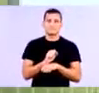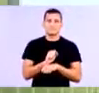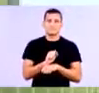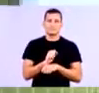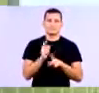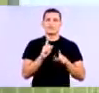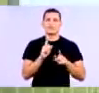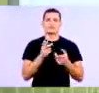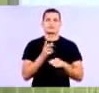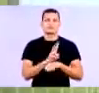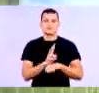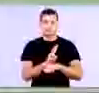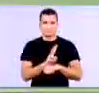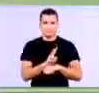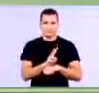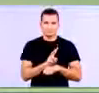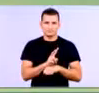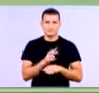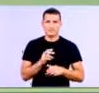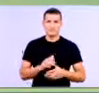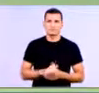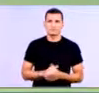tão segura, certo?